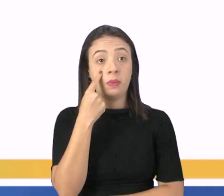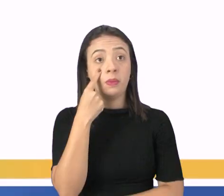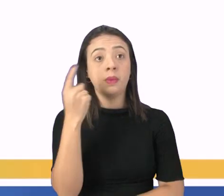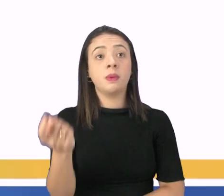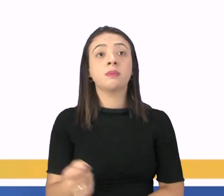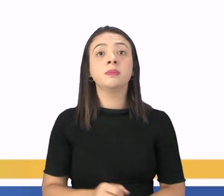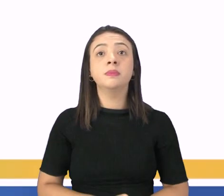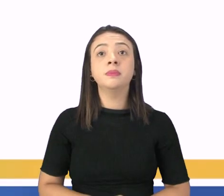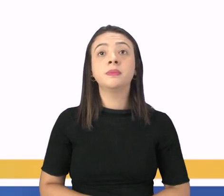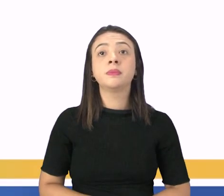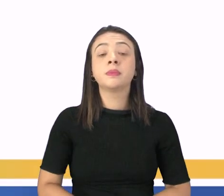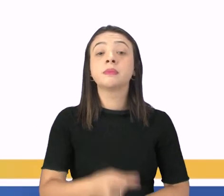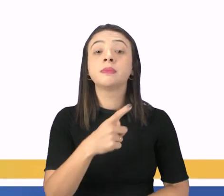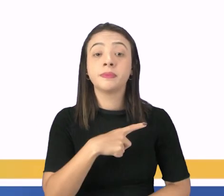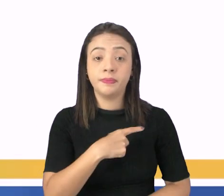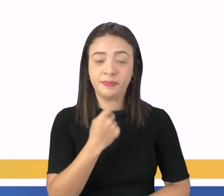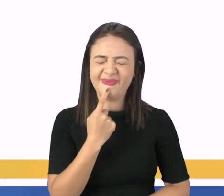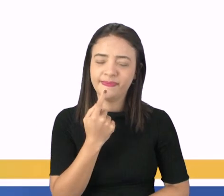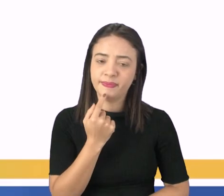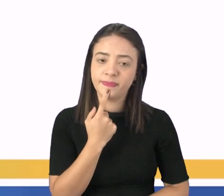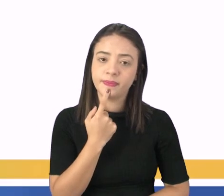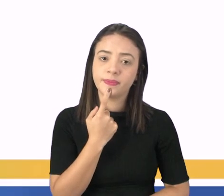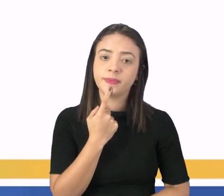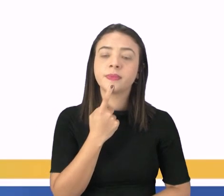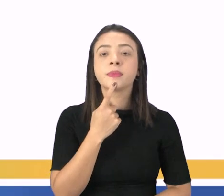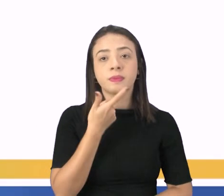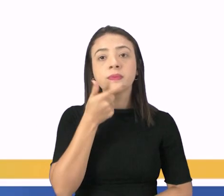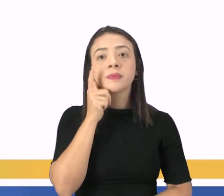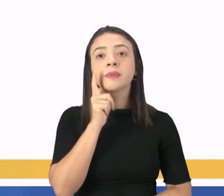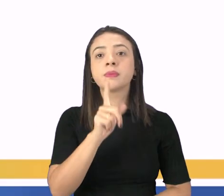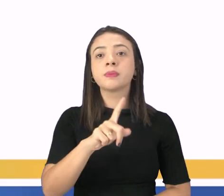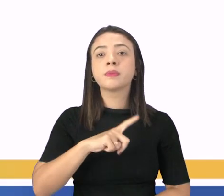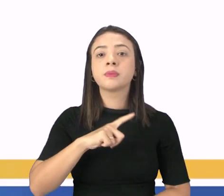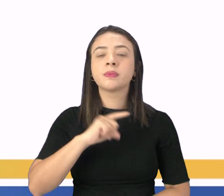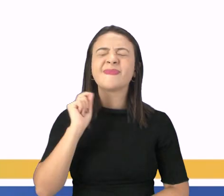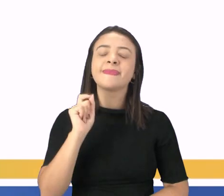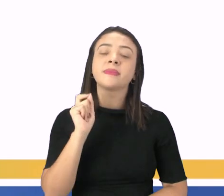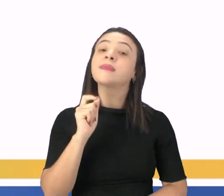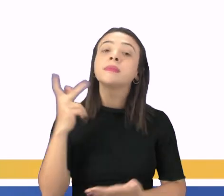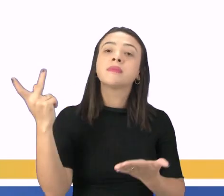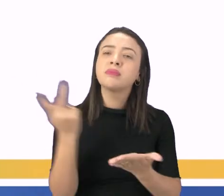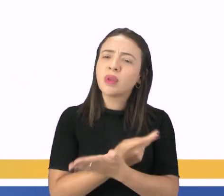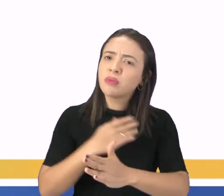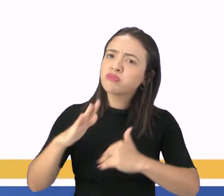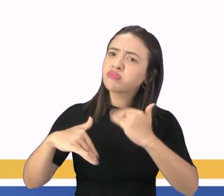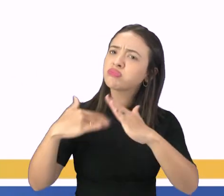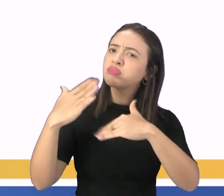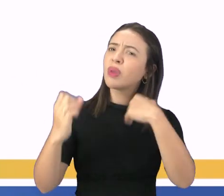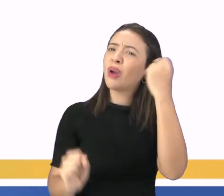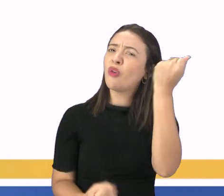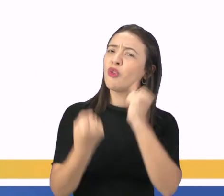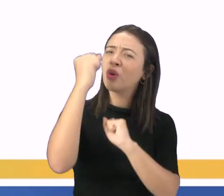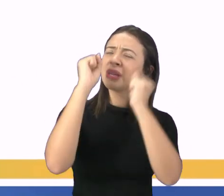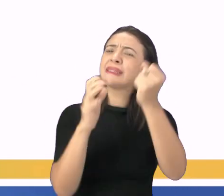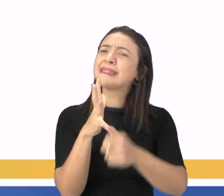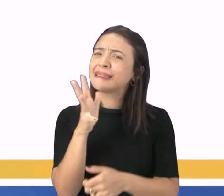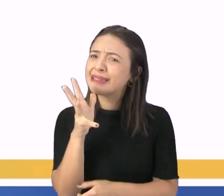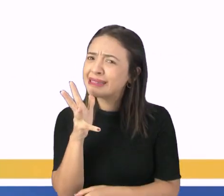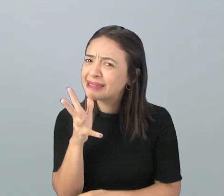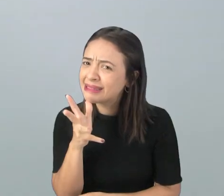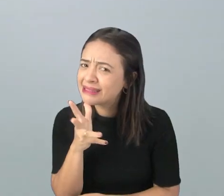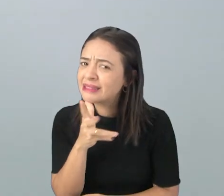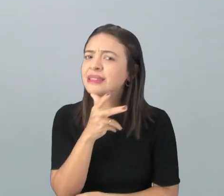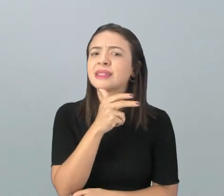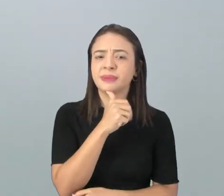aí, em vermelho, os pontos onde aconteceu digamos assim, a industrialização muito tempo depois.